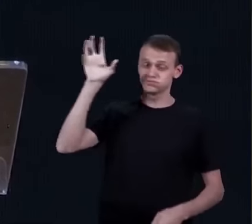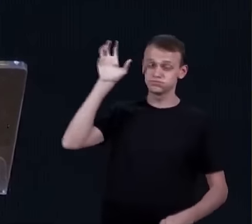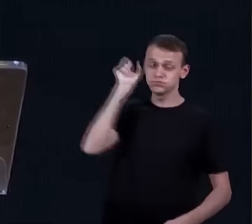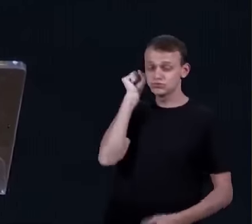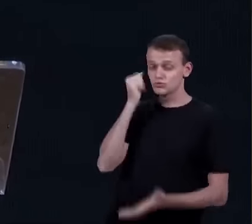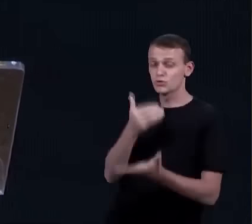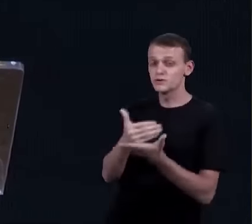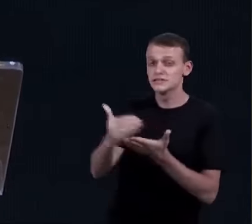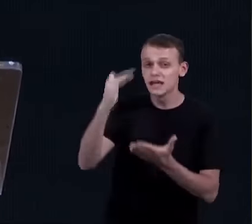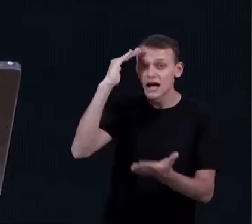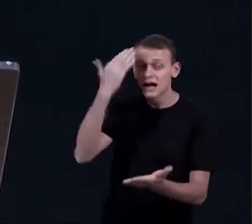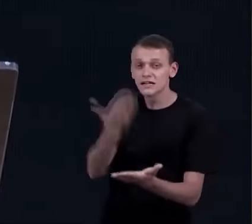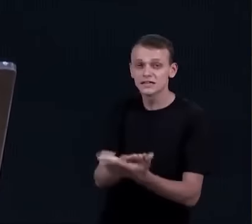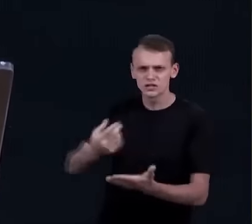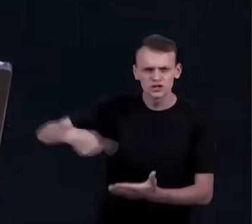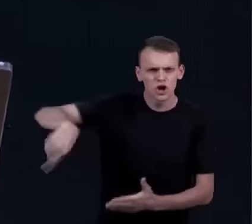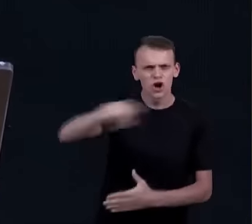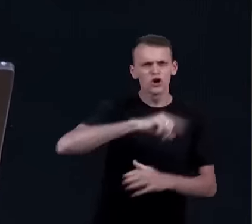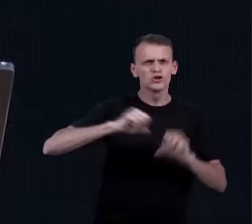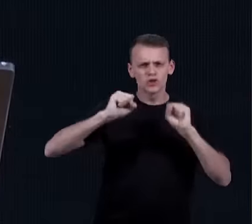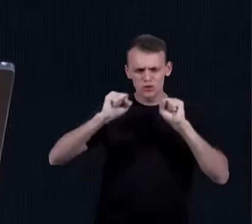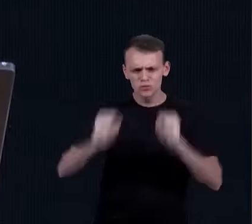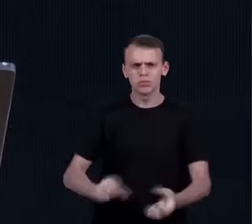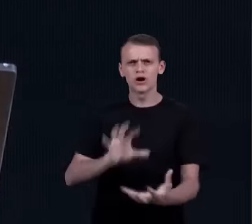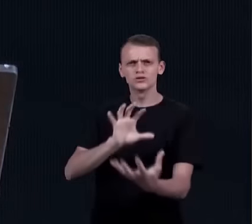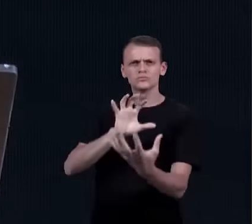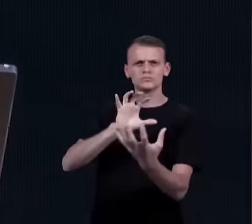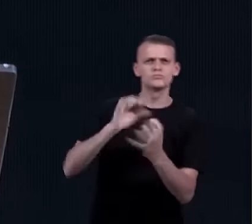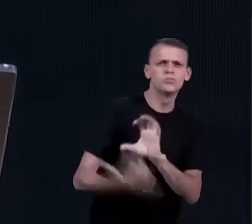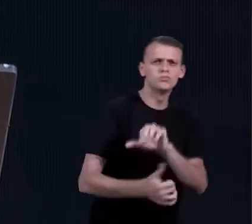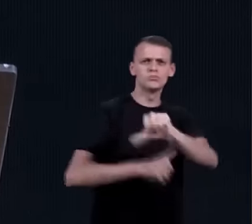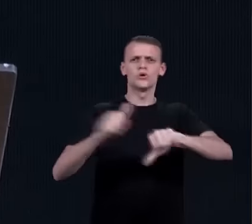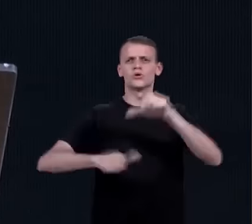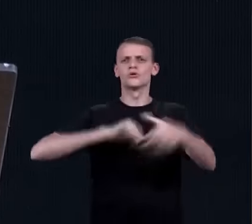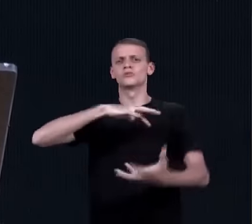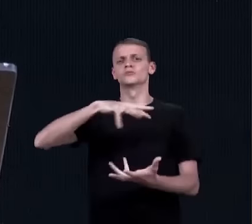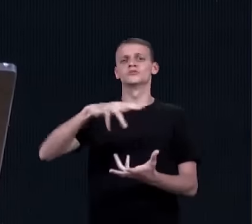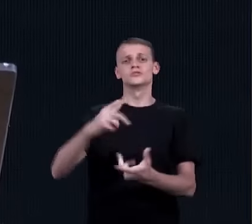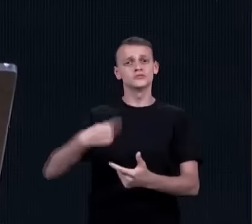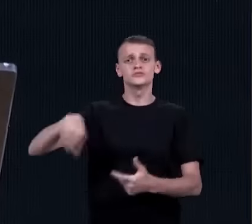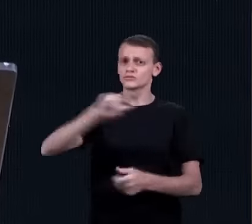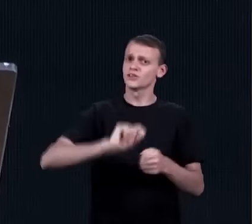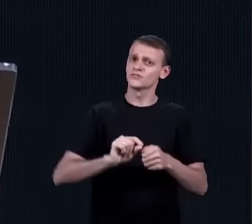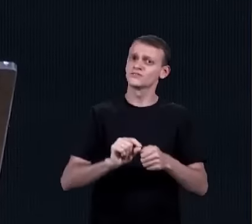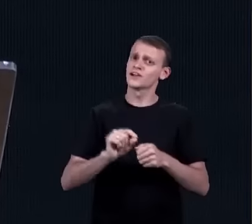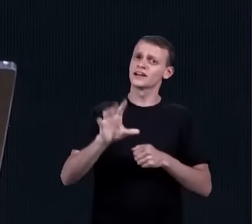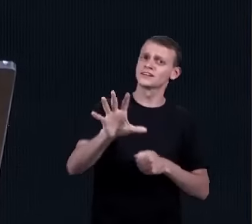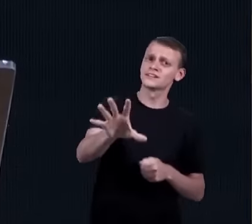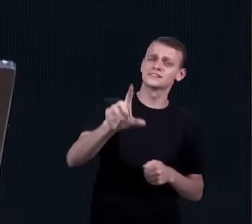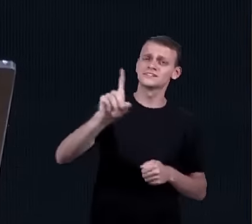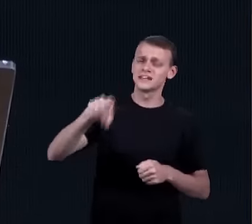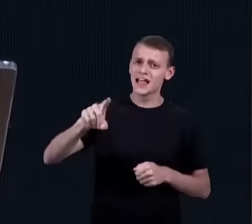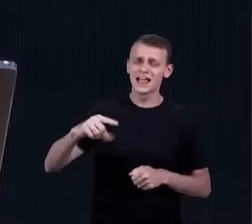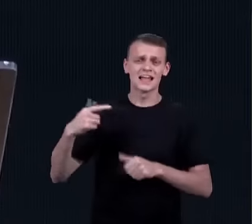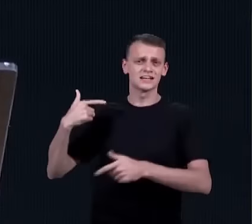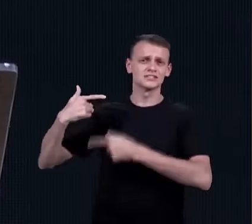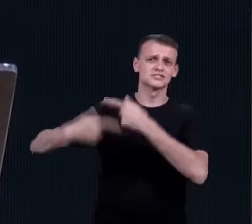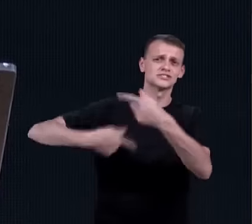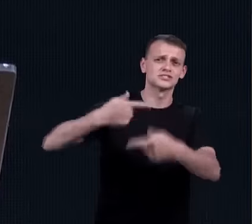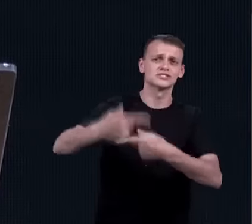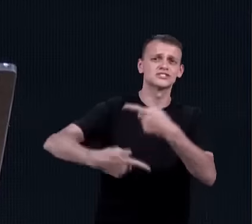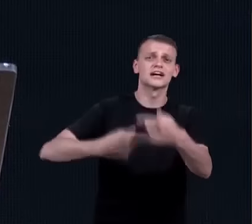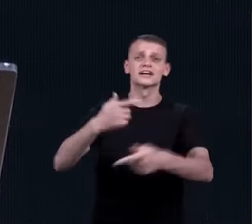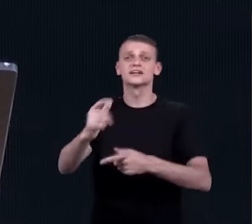estamos começando a crer que nós podemos mudar o mundo, e é isso que nós fazemos. Nós vemos uma geração daqueles que